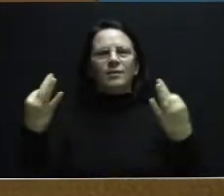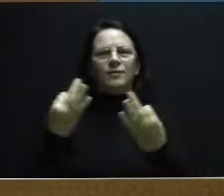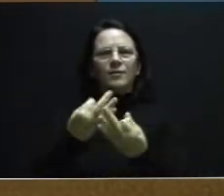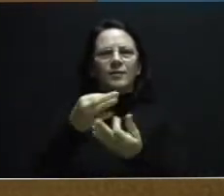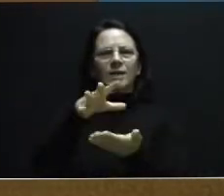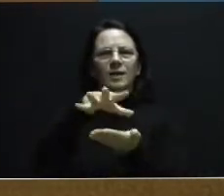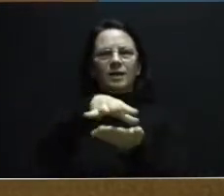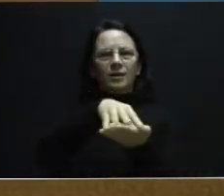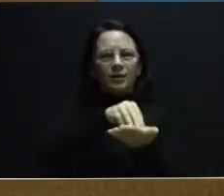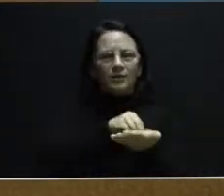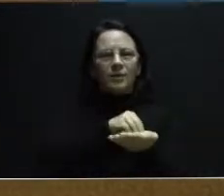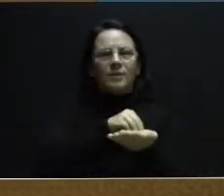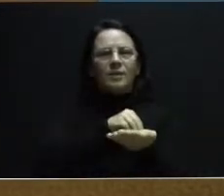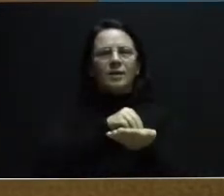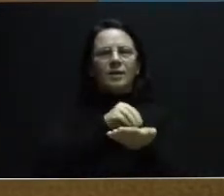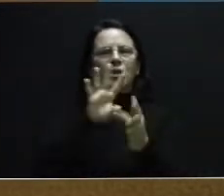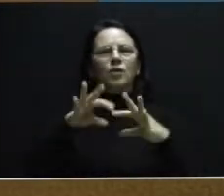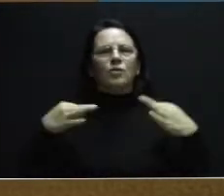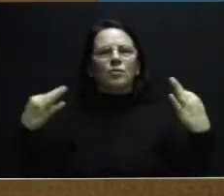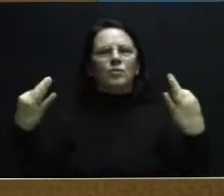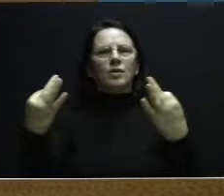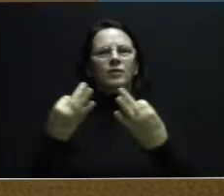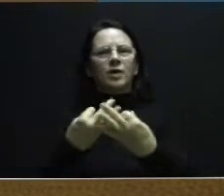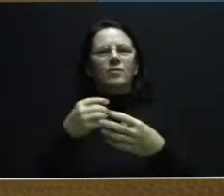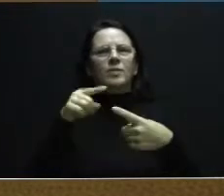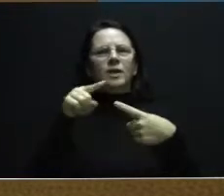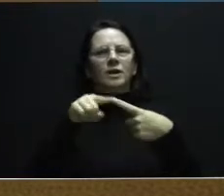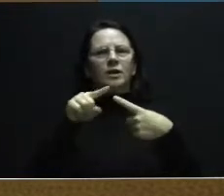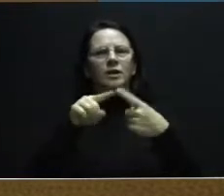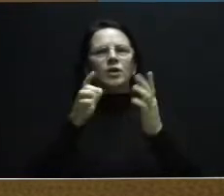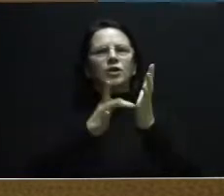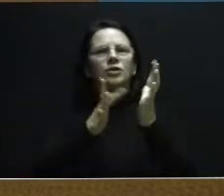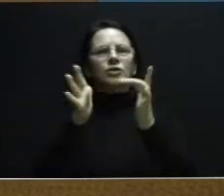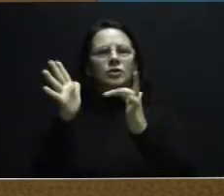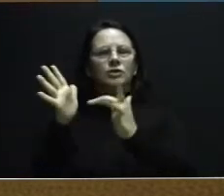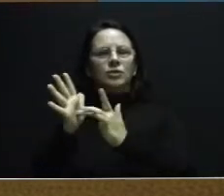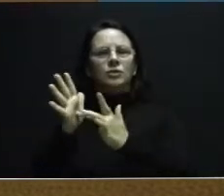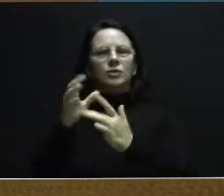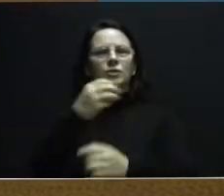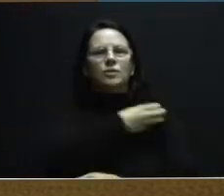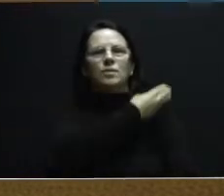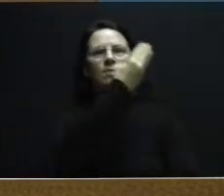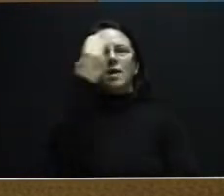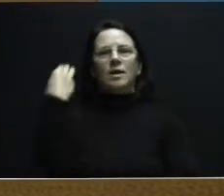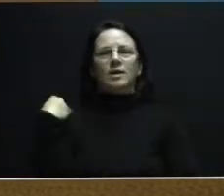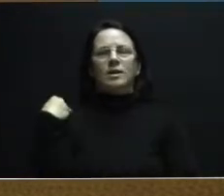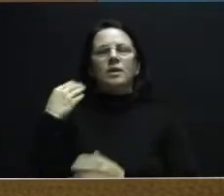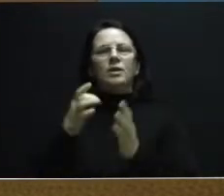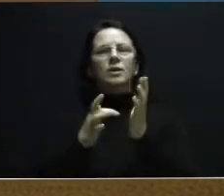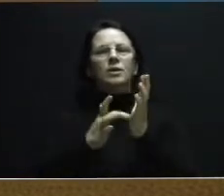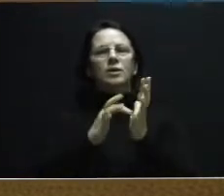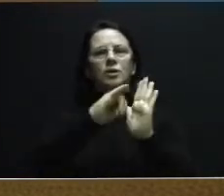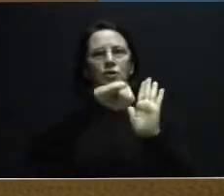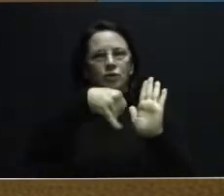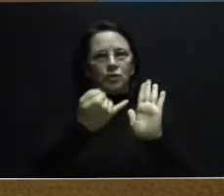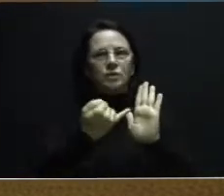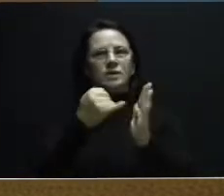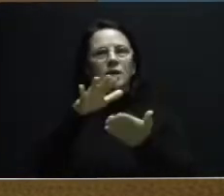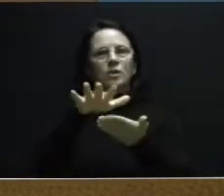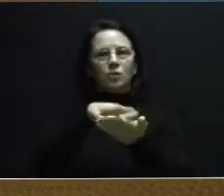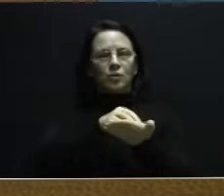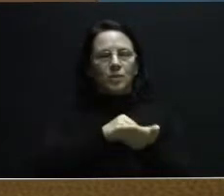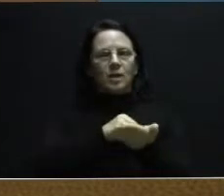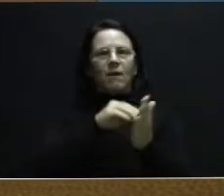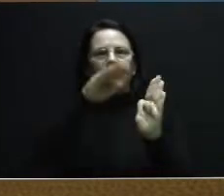grande virtude da Sagrada Família, que é viver por Deus e para Deus. Essa sessão solene